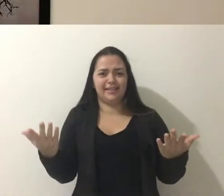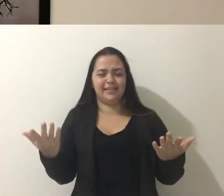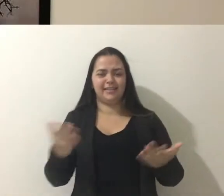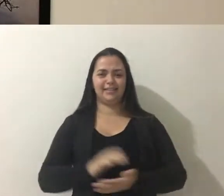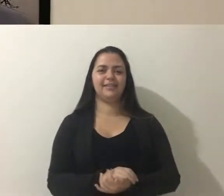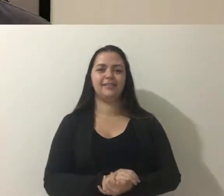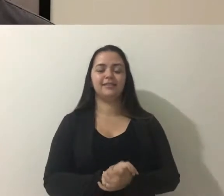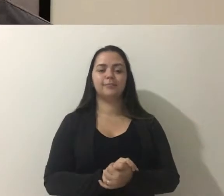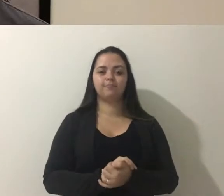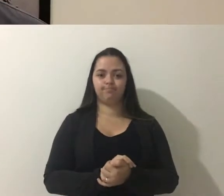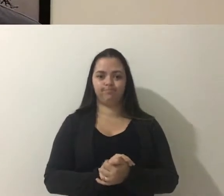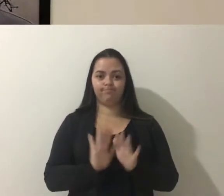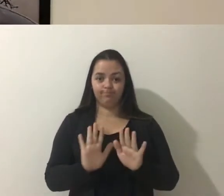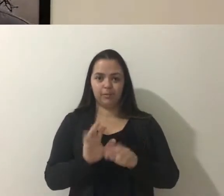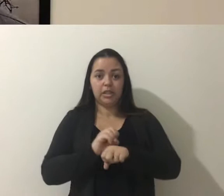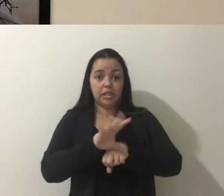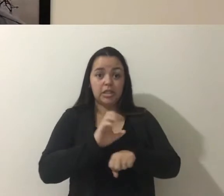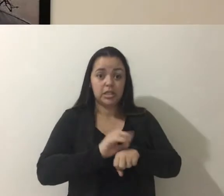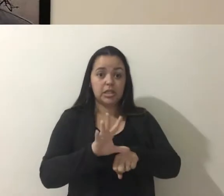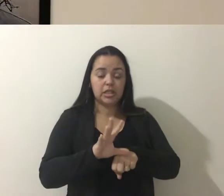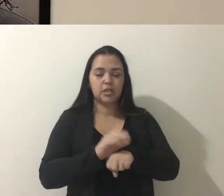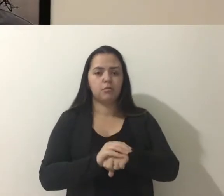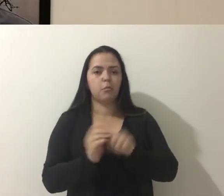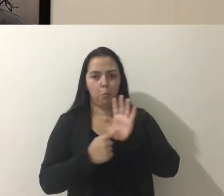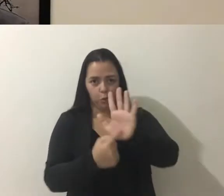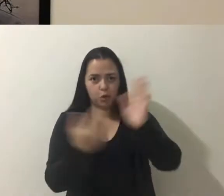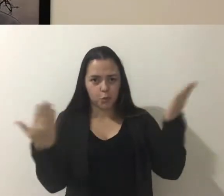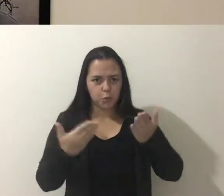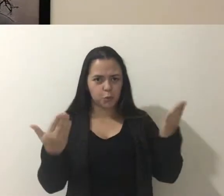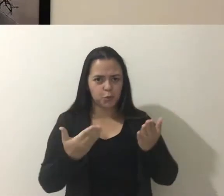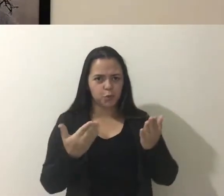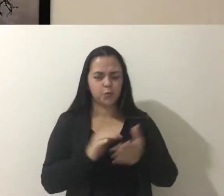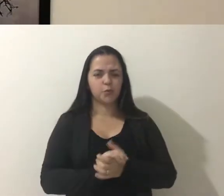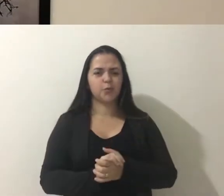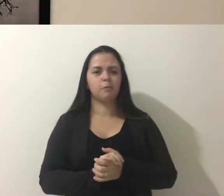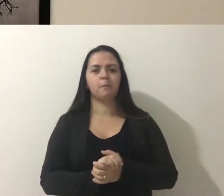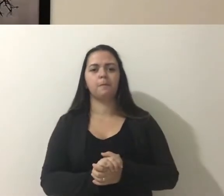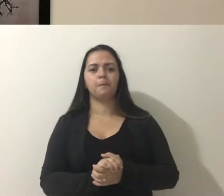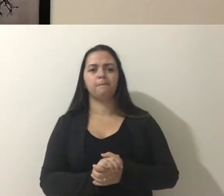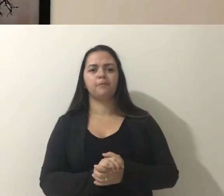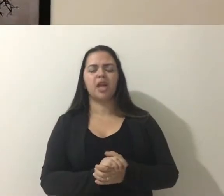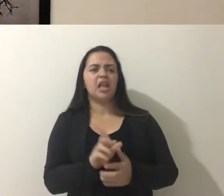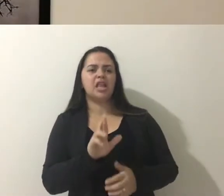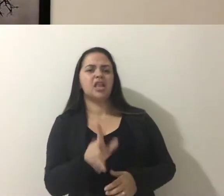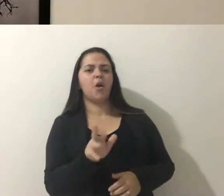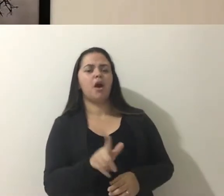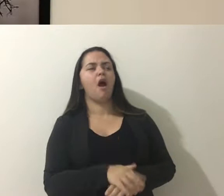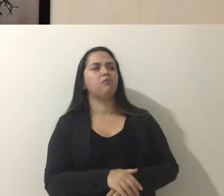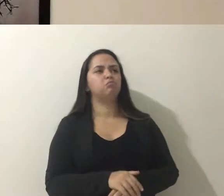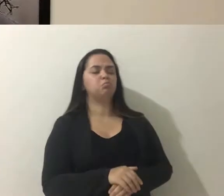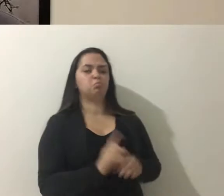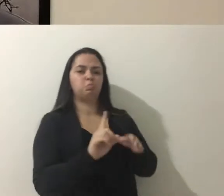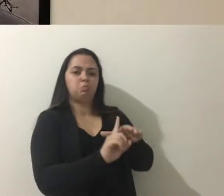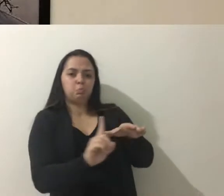aqui algo para você. A boa notícia que quero compartilhar, ela não é de que o nosso